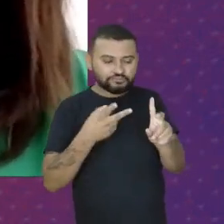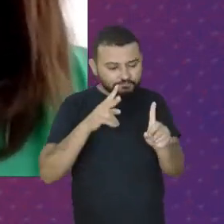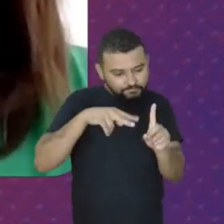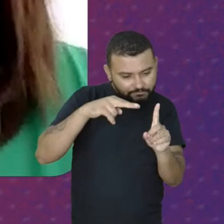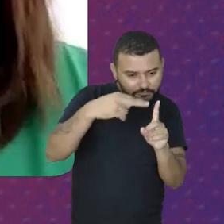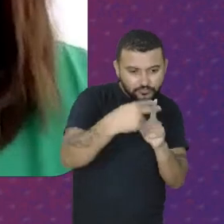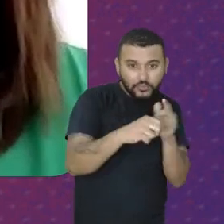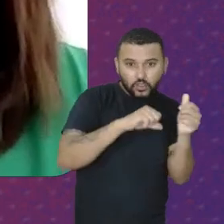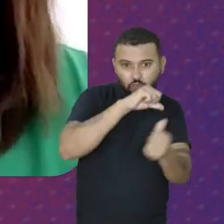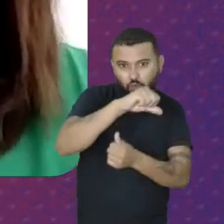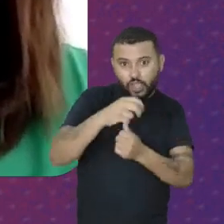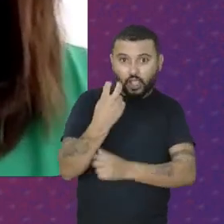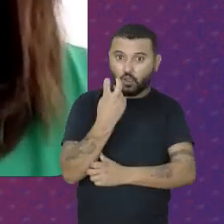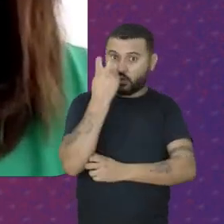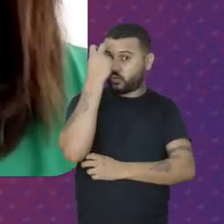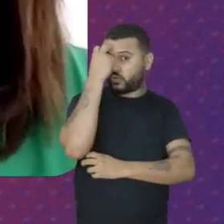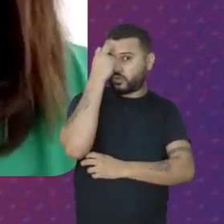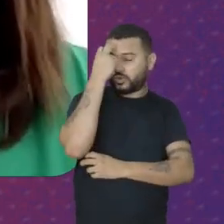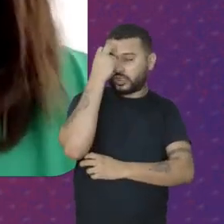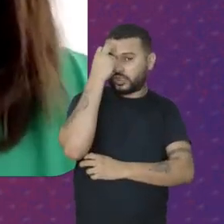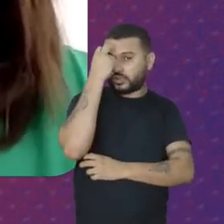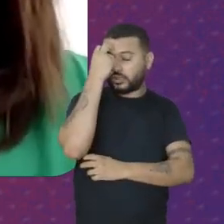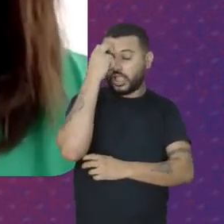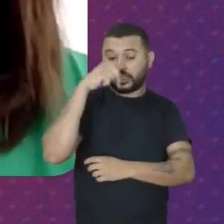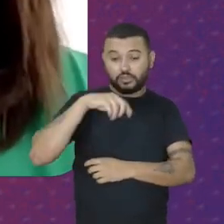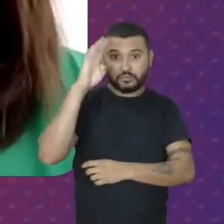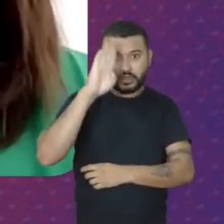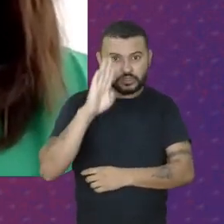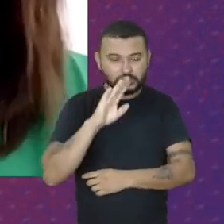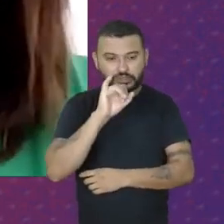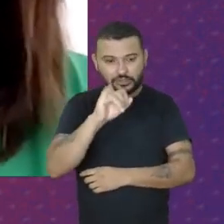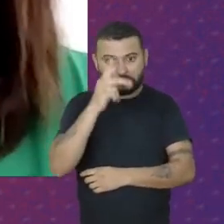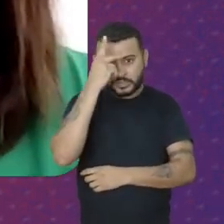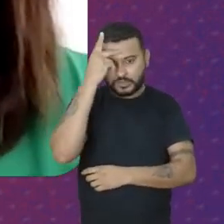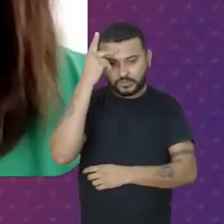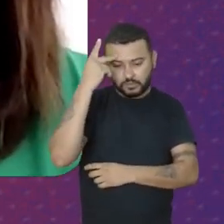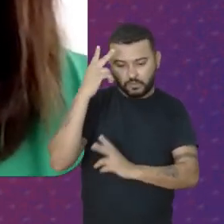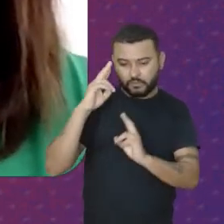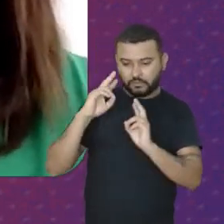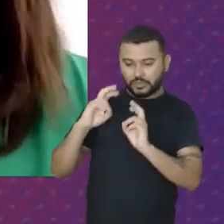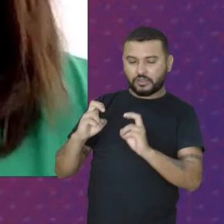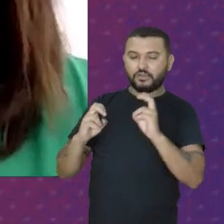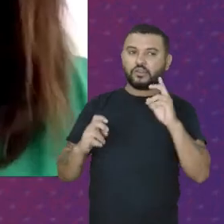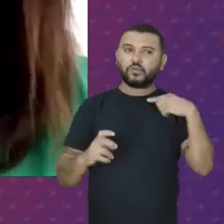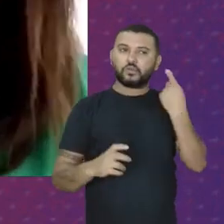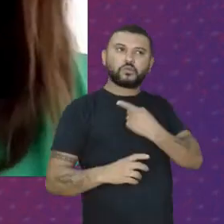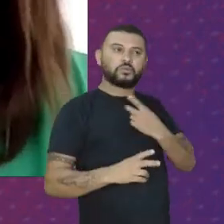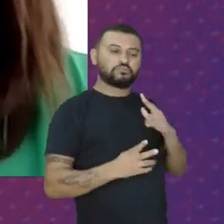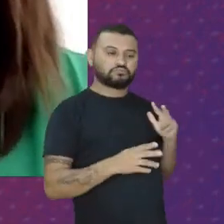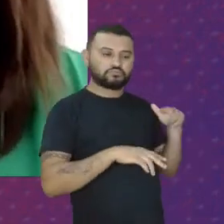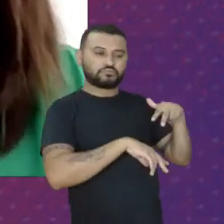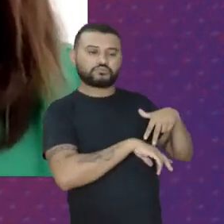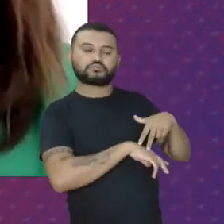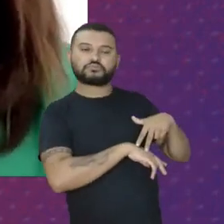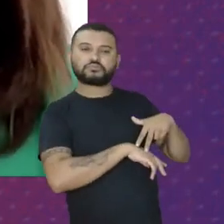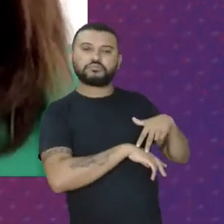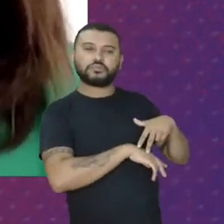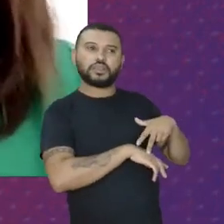da mudança cultural estética, quando as pessoas nos veem numa tribuna, é